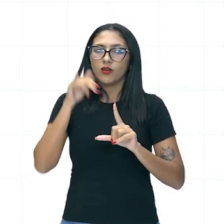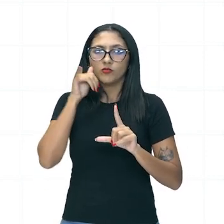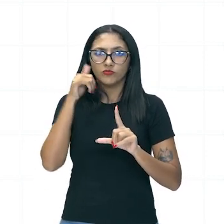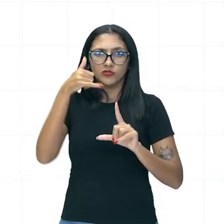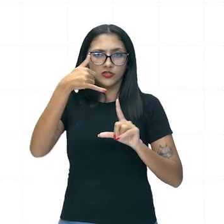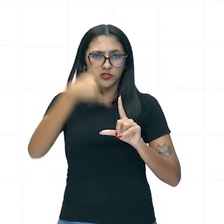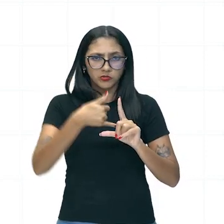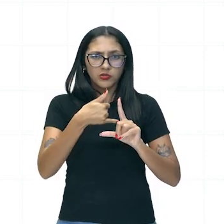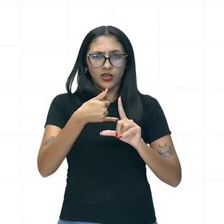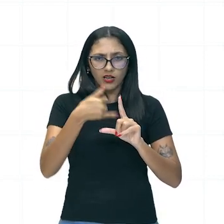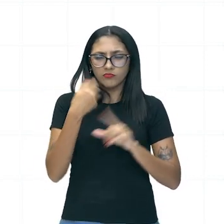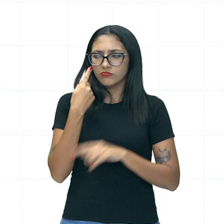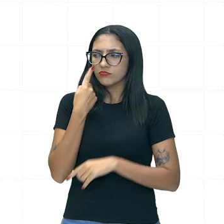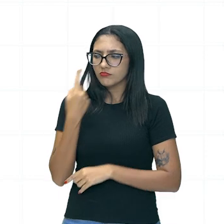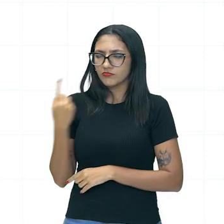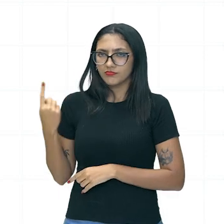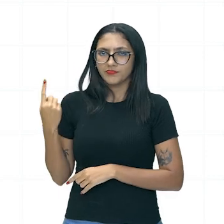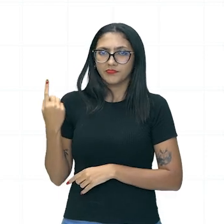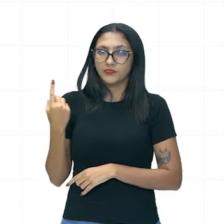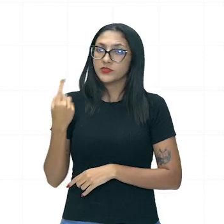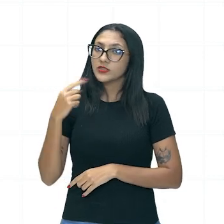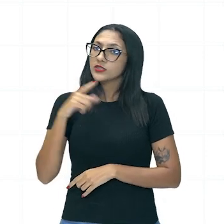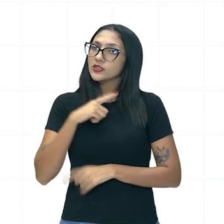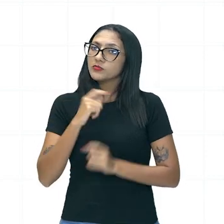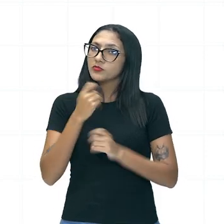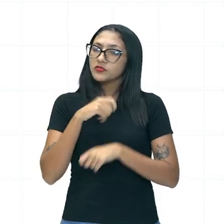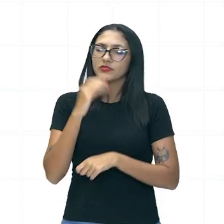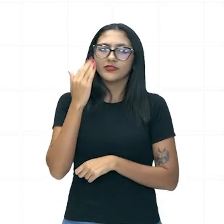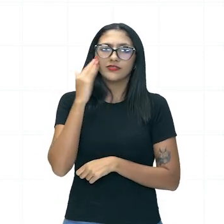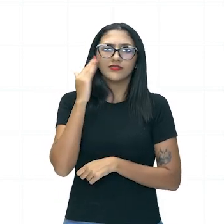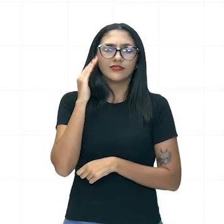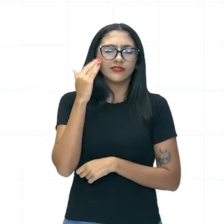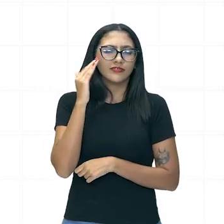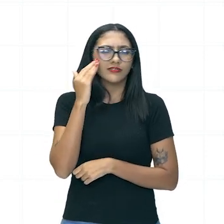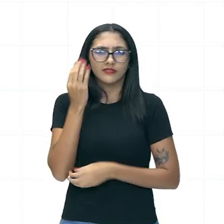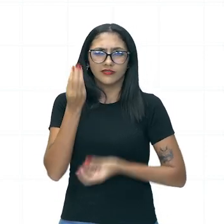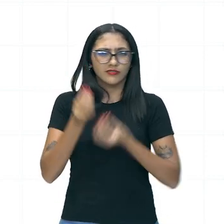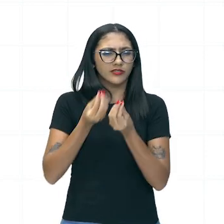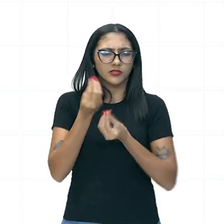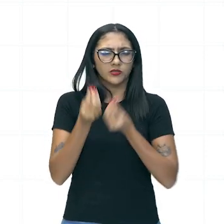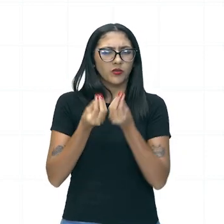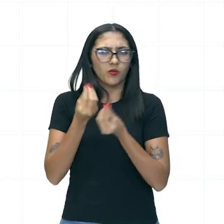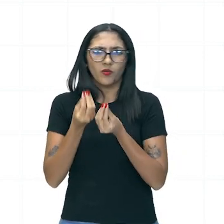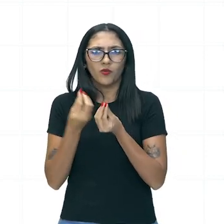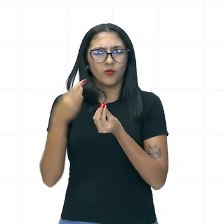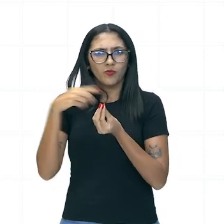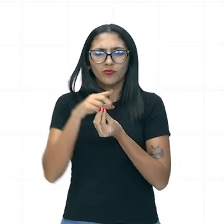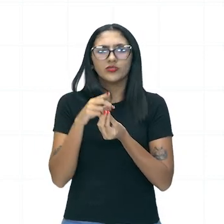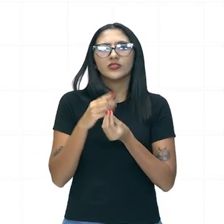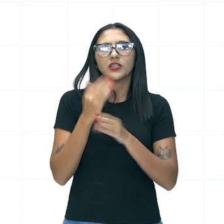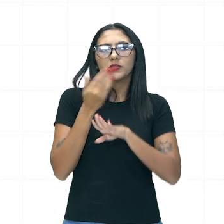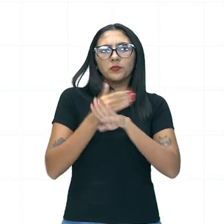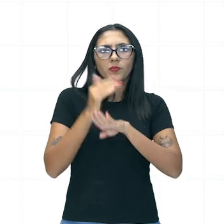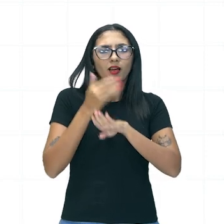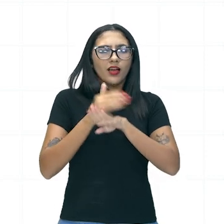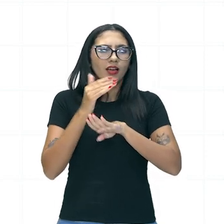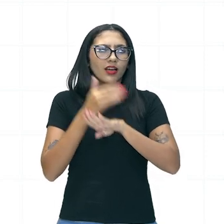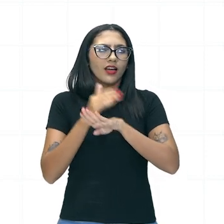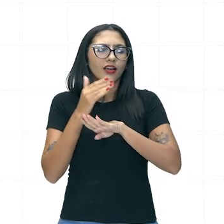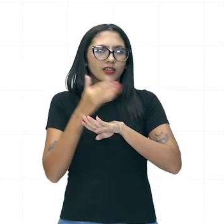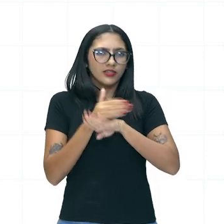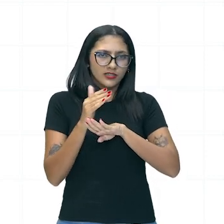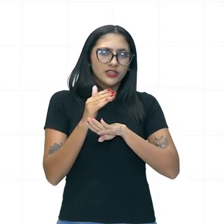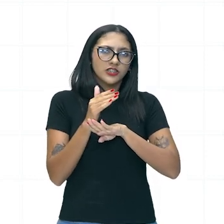de vocês para vocês poderem visualizar melhor como é que vocês, como é que é jogado, né,